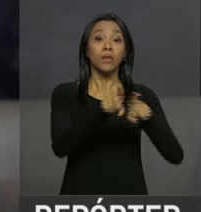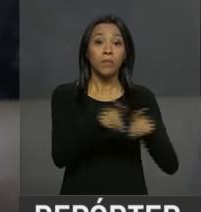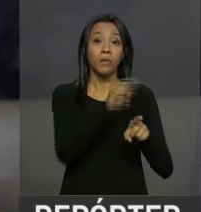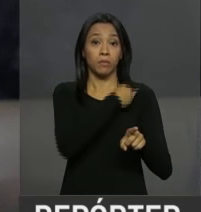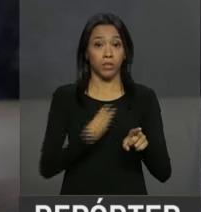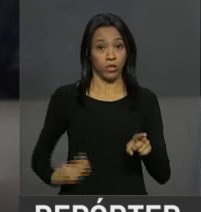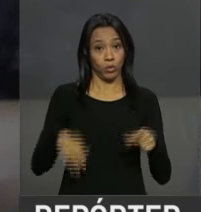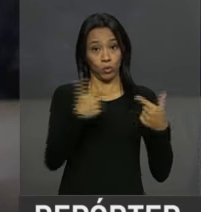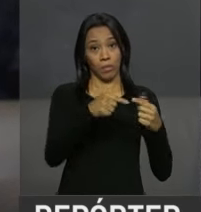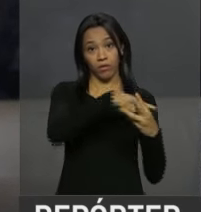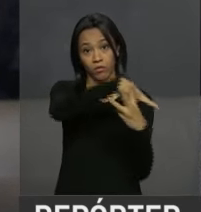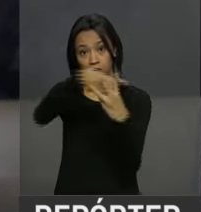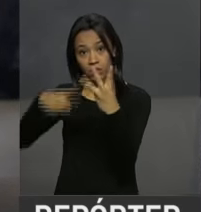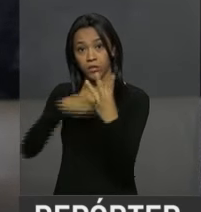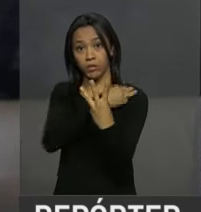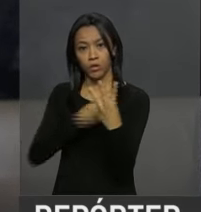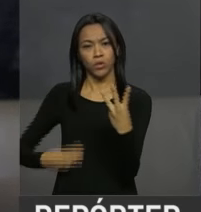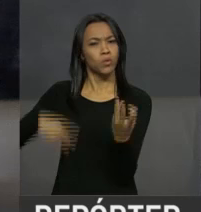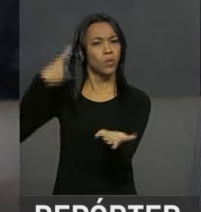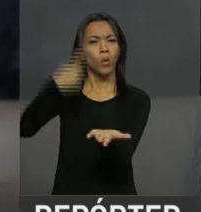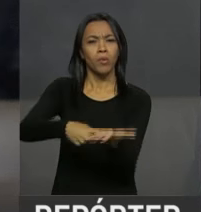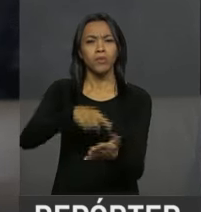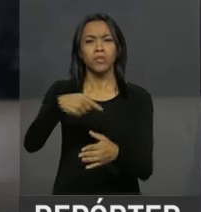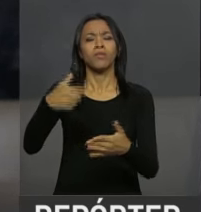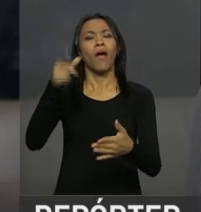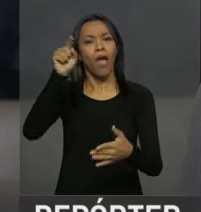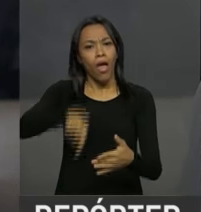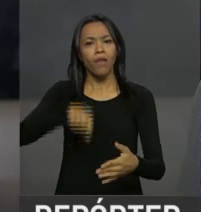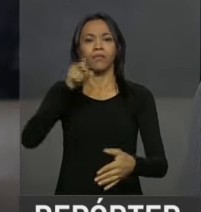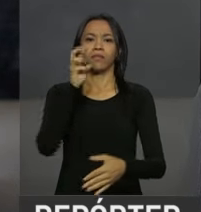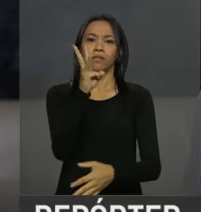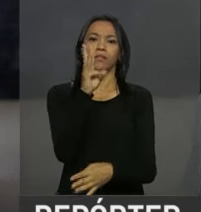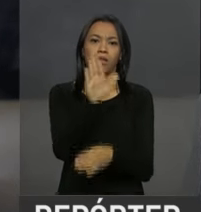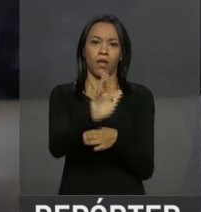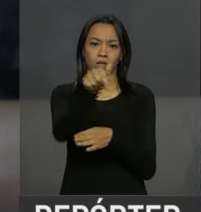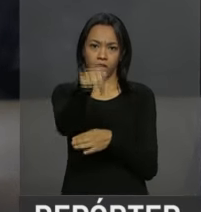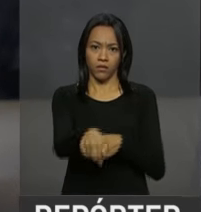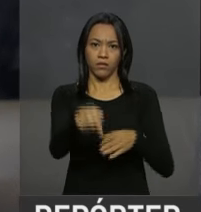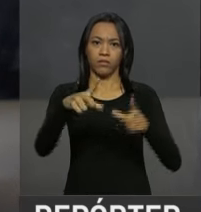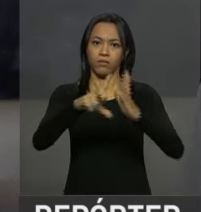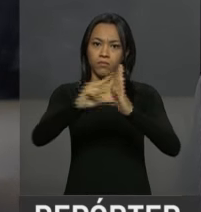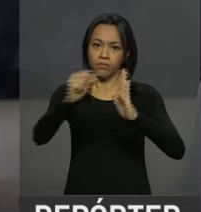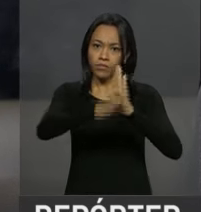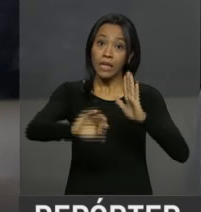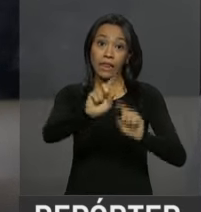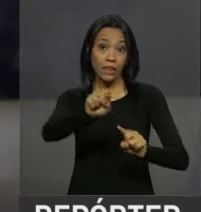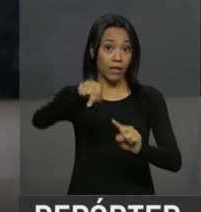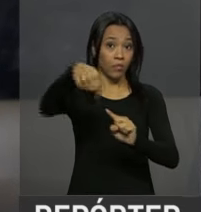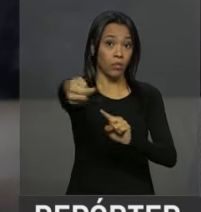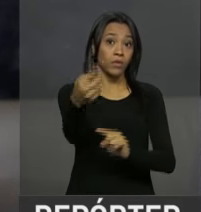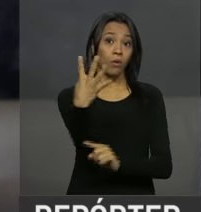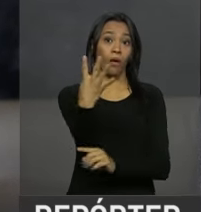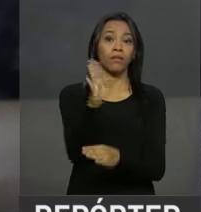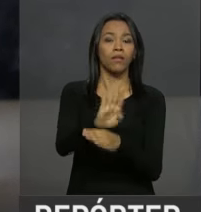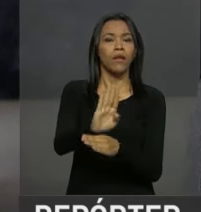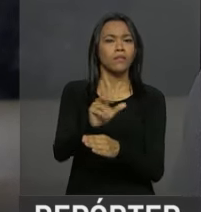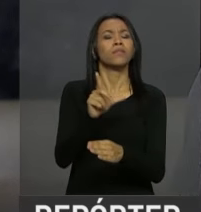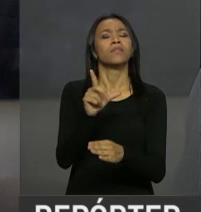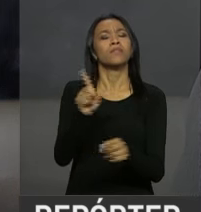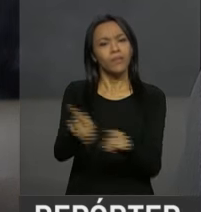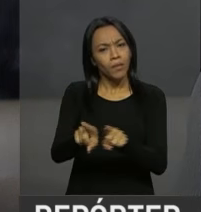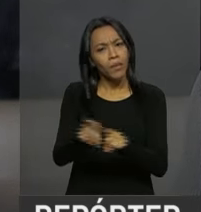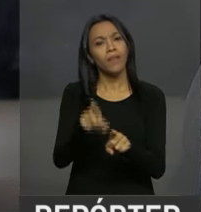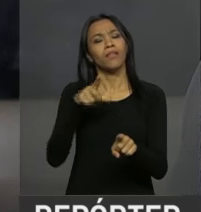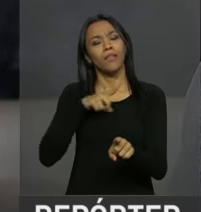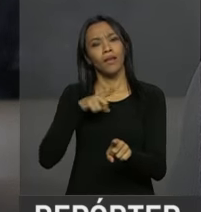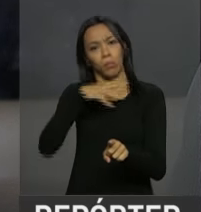Nogueira. Esse encontro tá marcado para as 3 horas da tarde aqui no Palácio do Planalto. Depois, às 4 da tarde, o presidente interino Michel